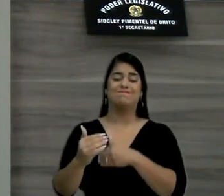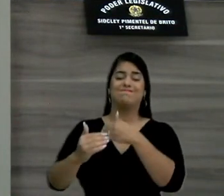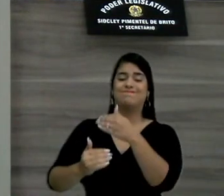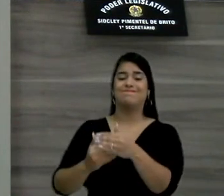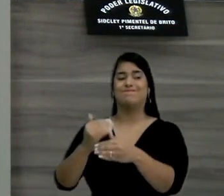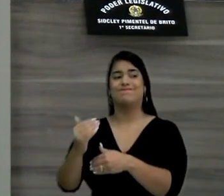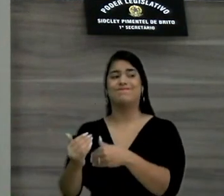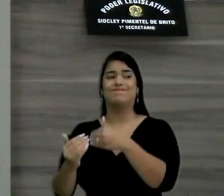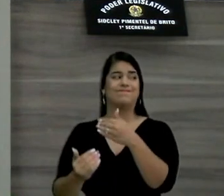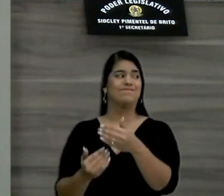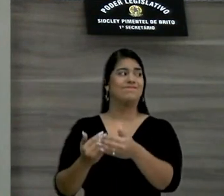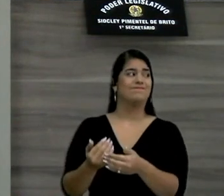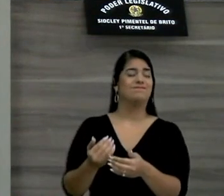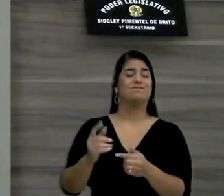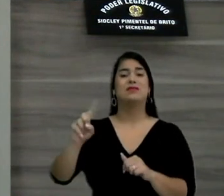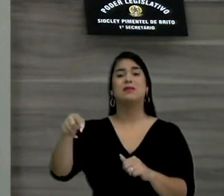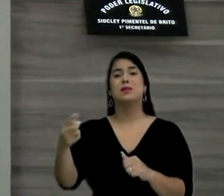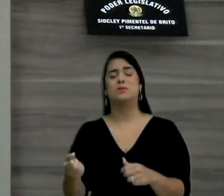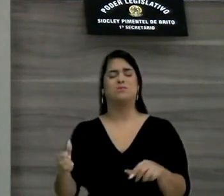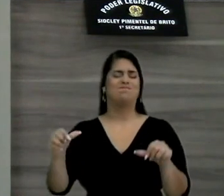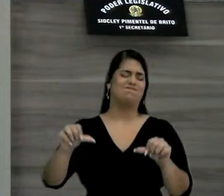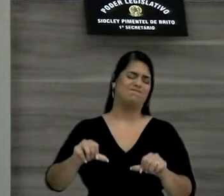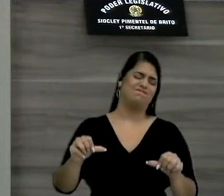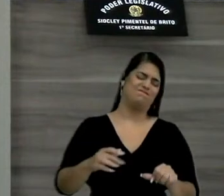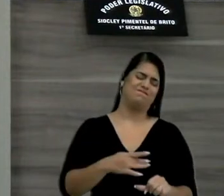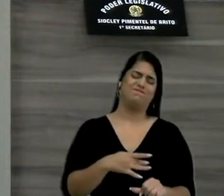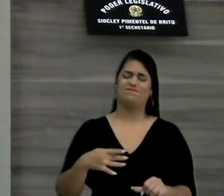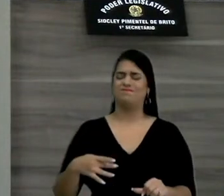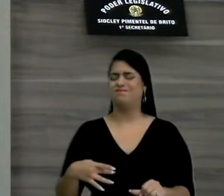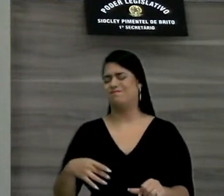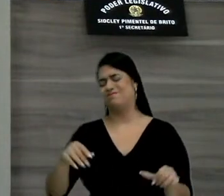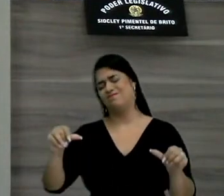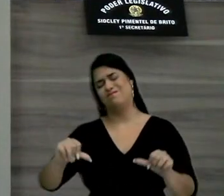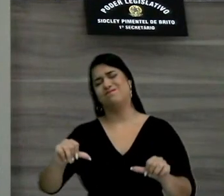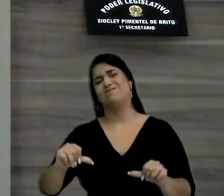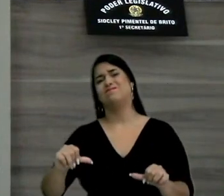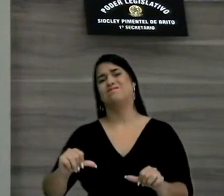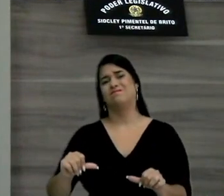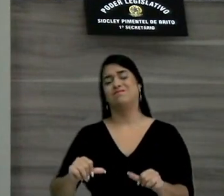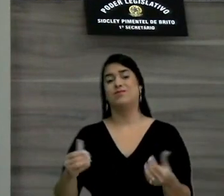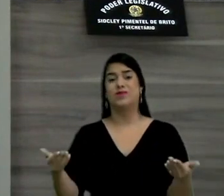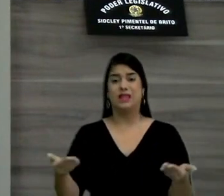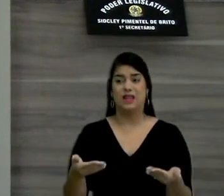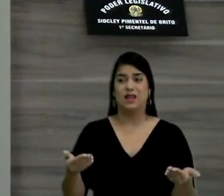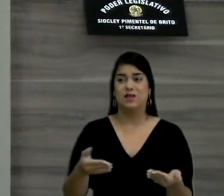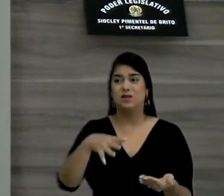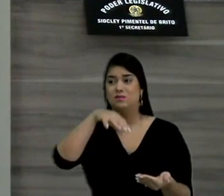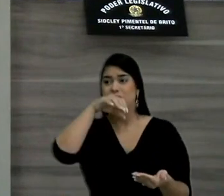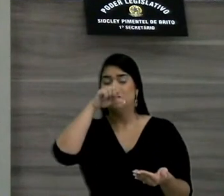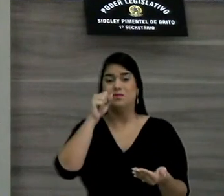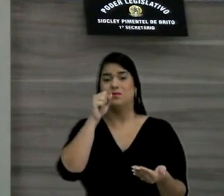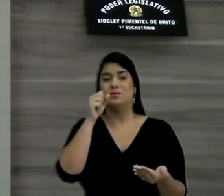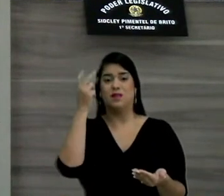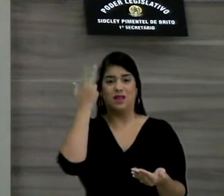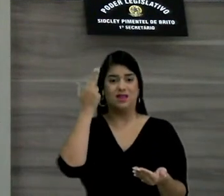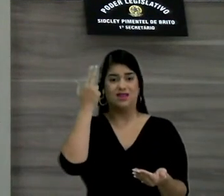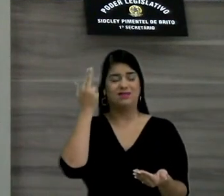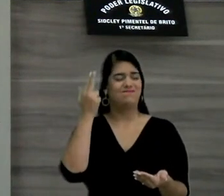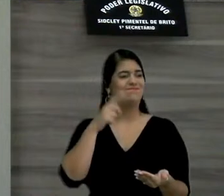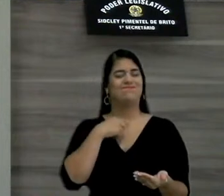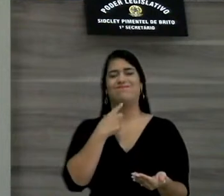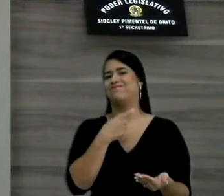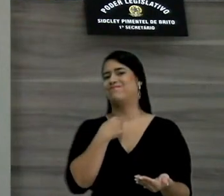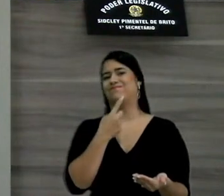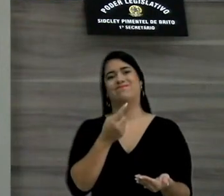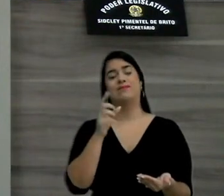quadro de pneumonia que traz problemas acarretar a impossibilidade dele respirar de forma natural Só através de máquinas